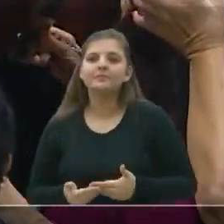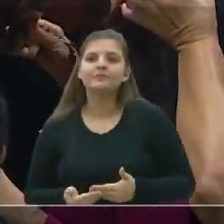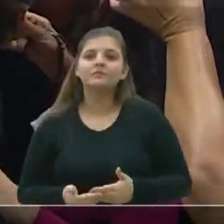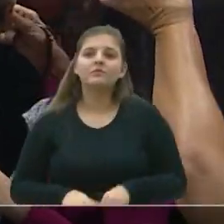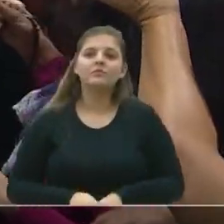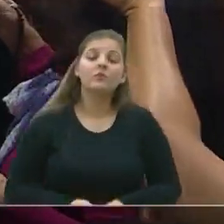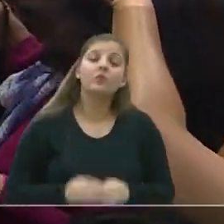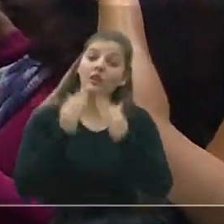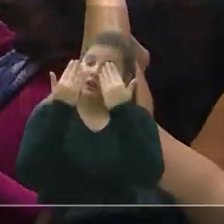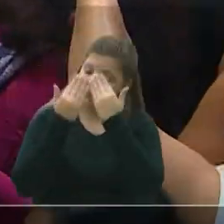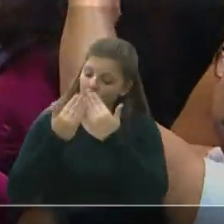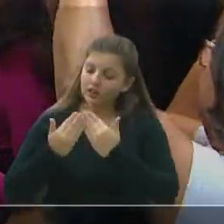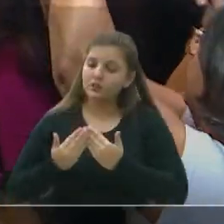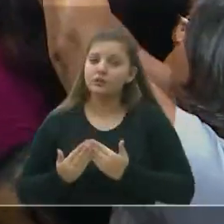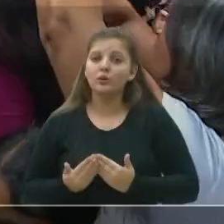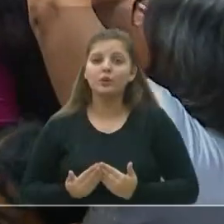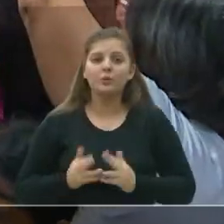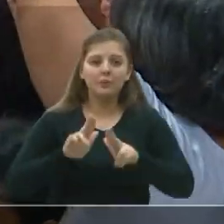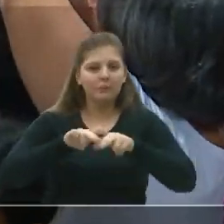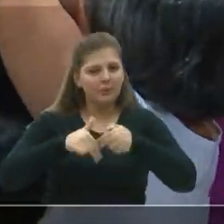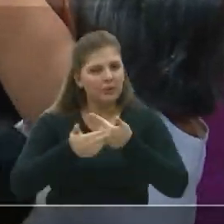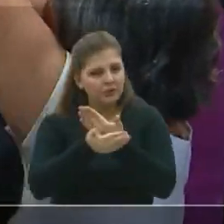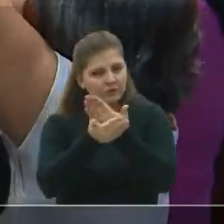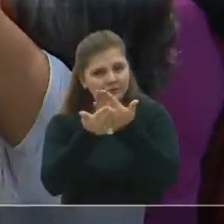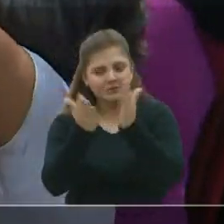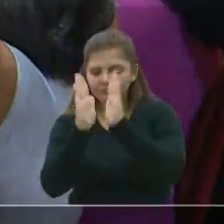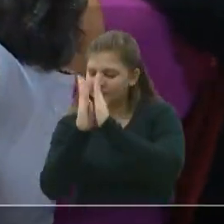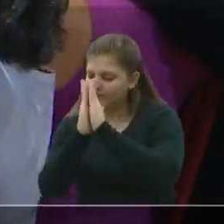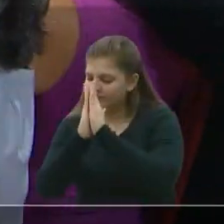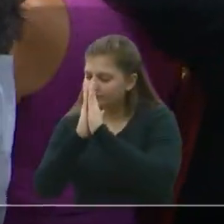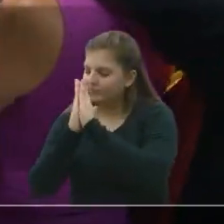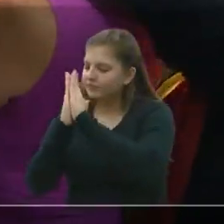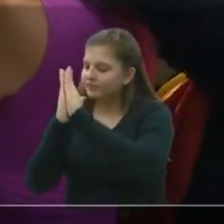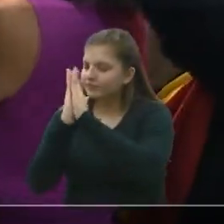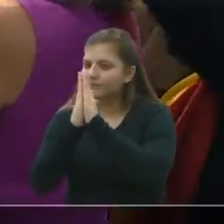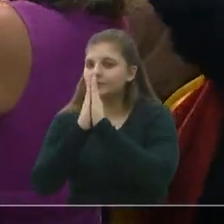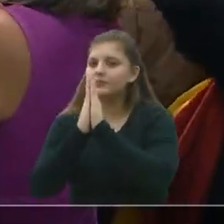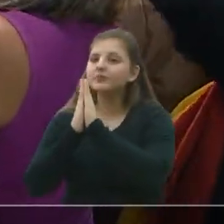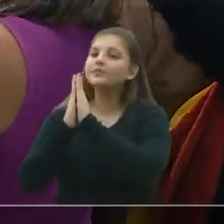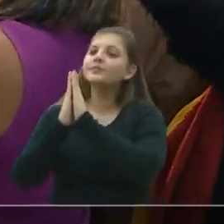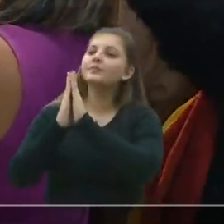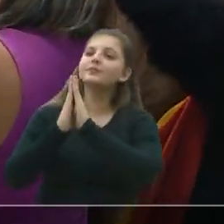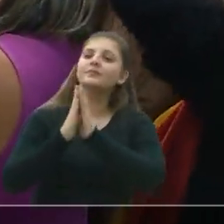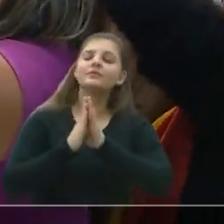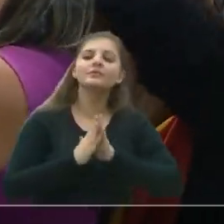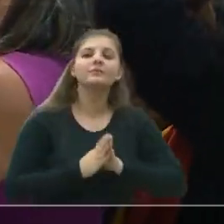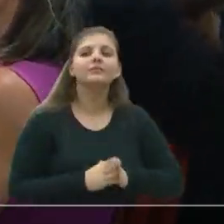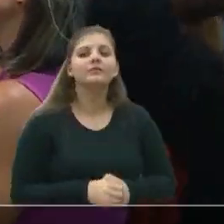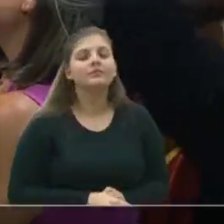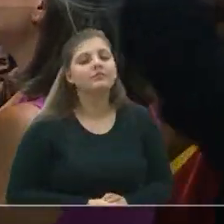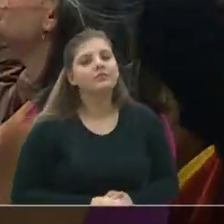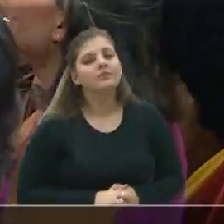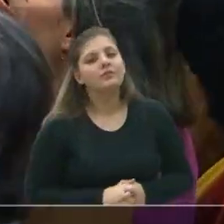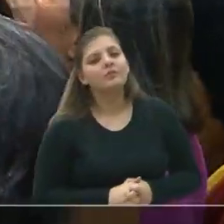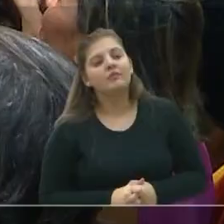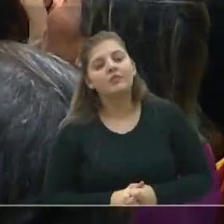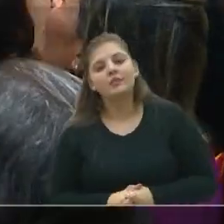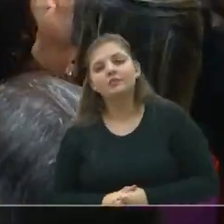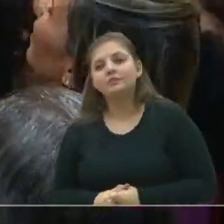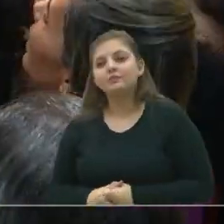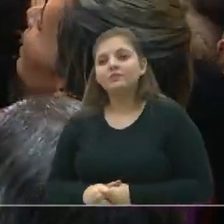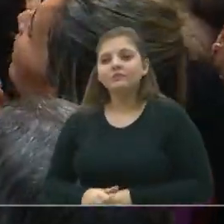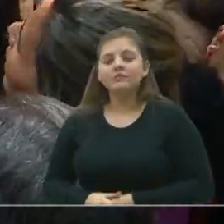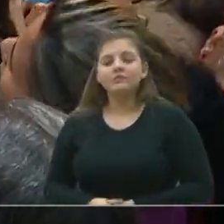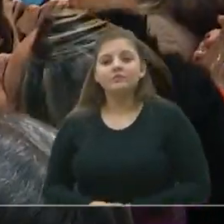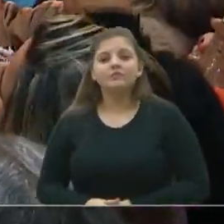por você. Estou rezando por você. Estou rezando